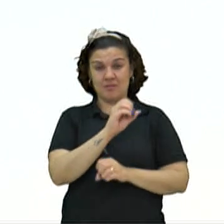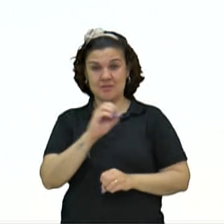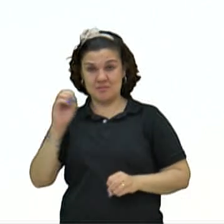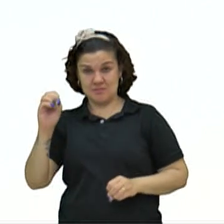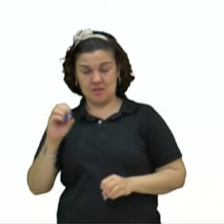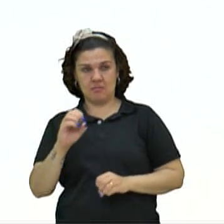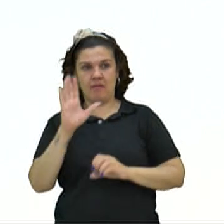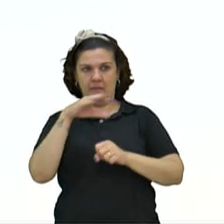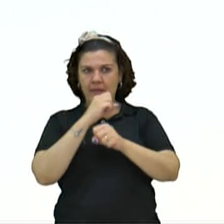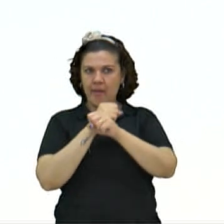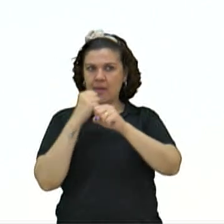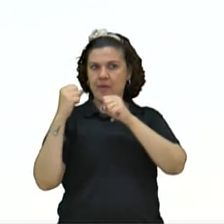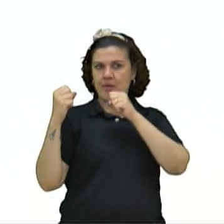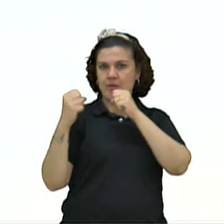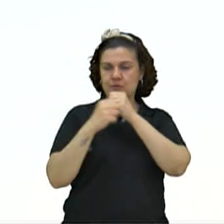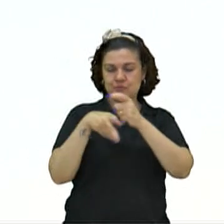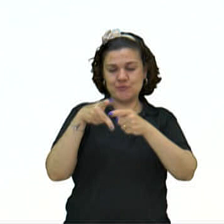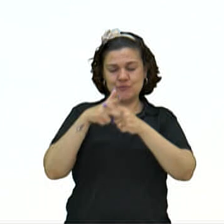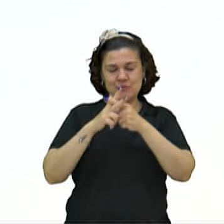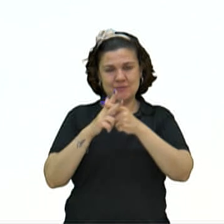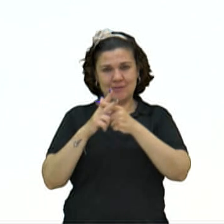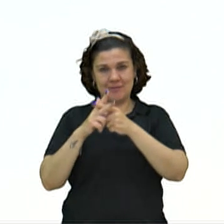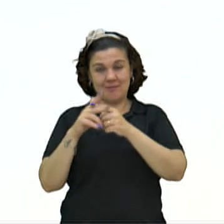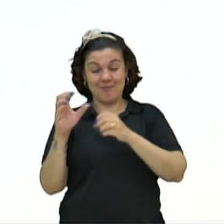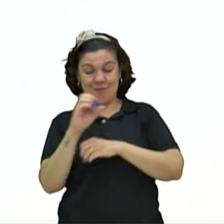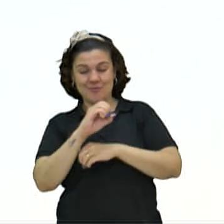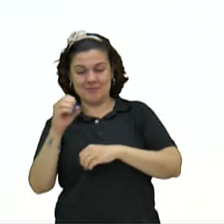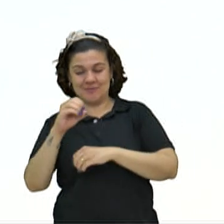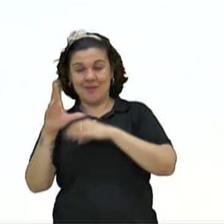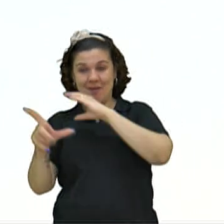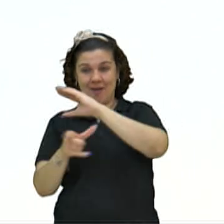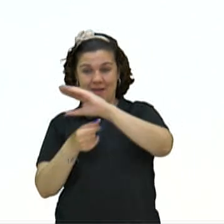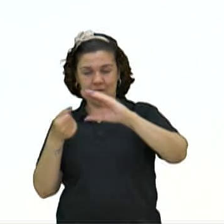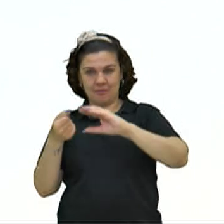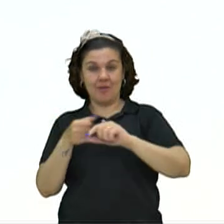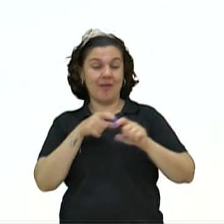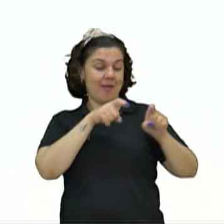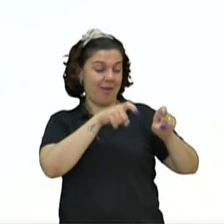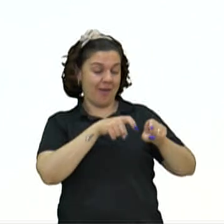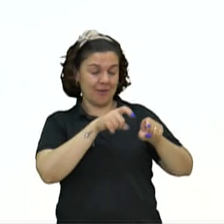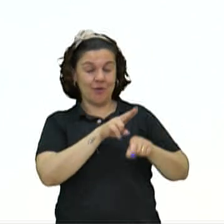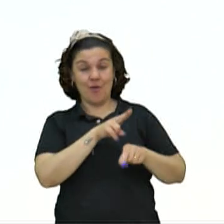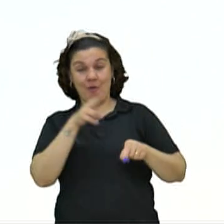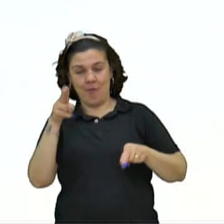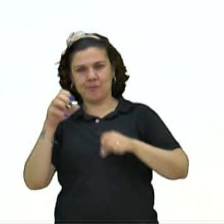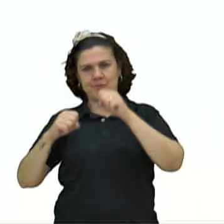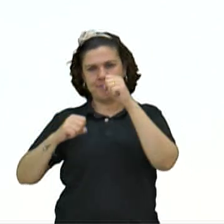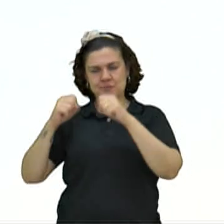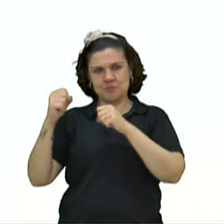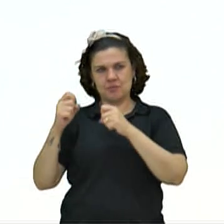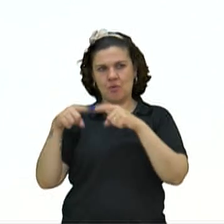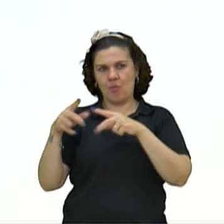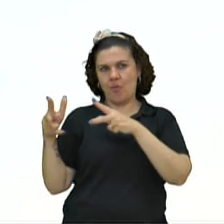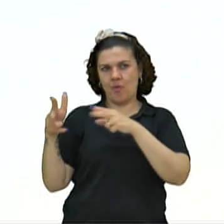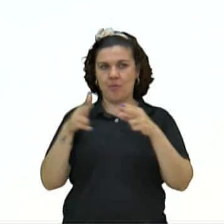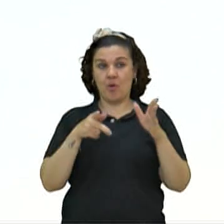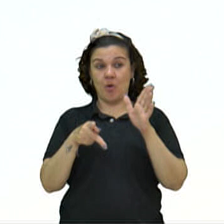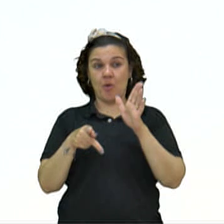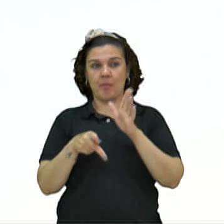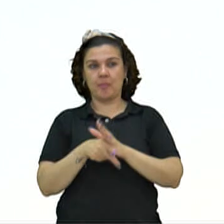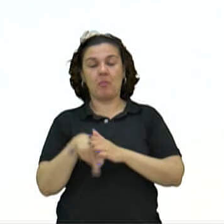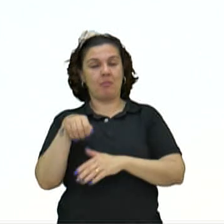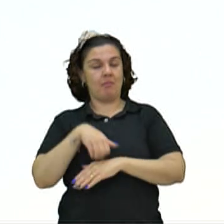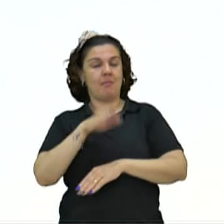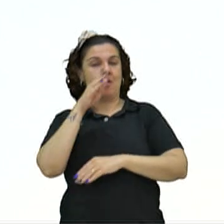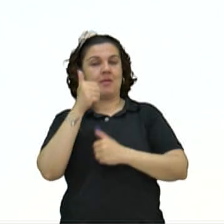é socialista e a ocidental é capitalista, é agrícola e a ocidental é industrial, coincide com o domínio do